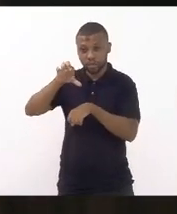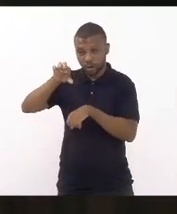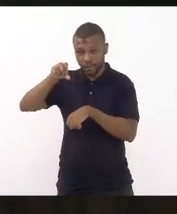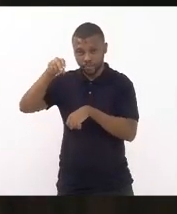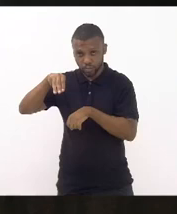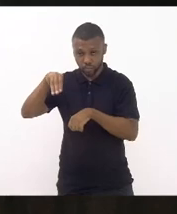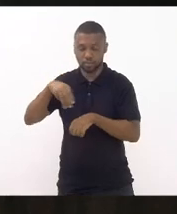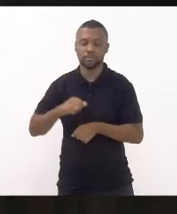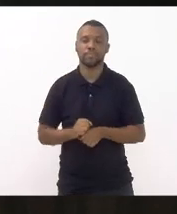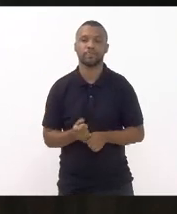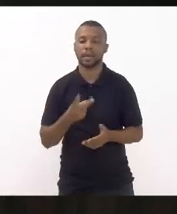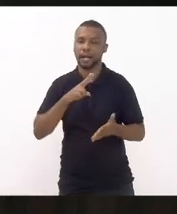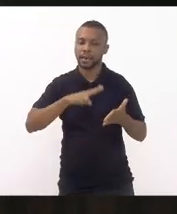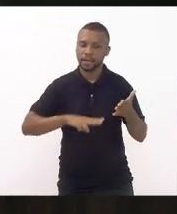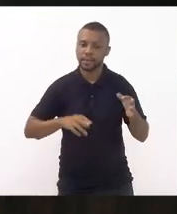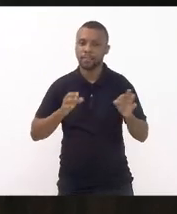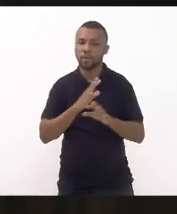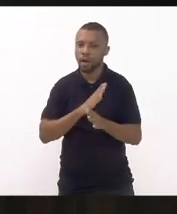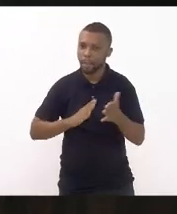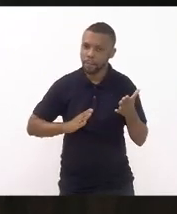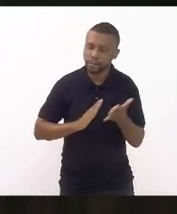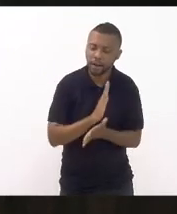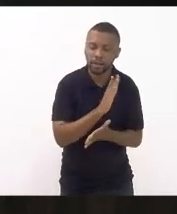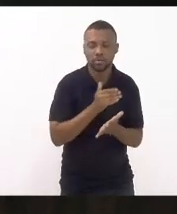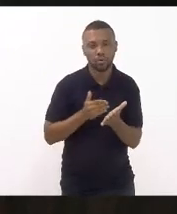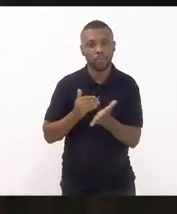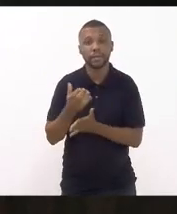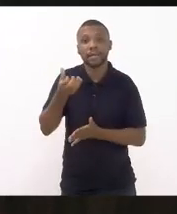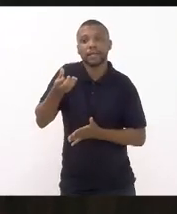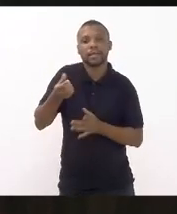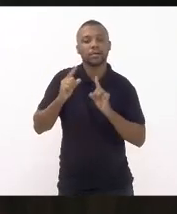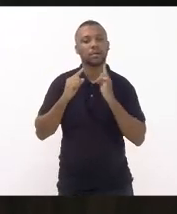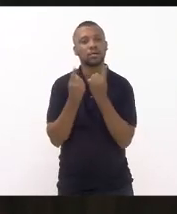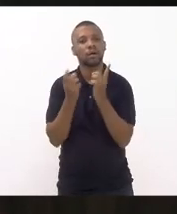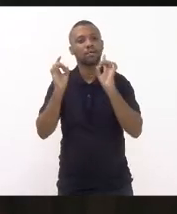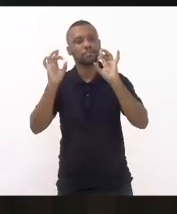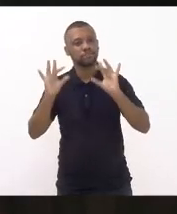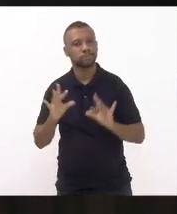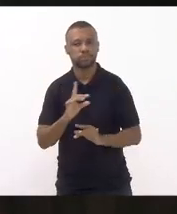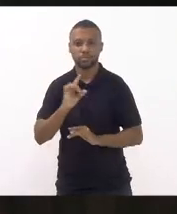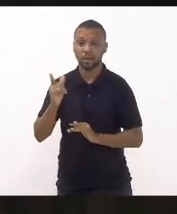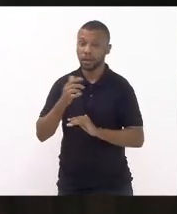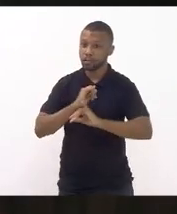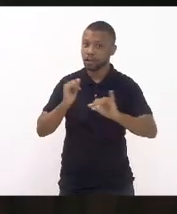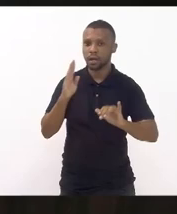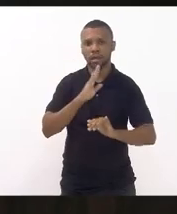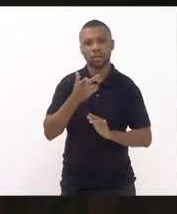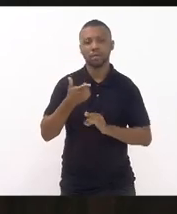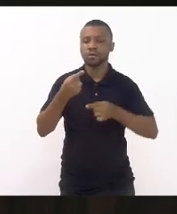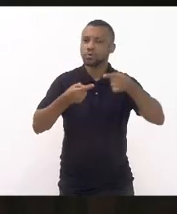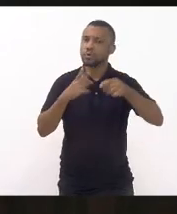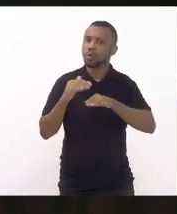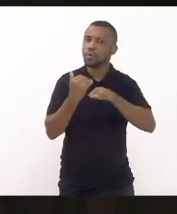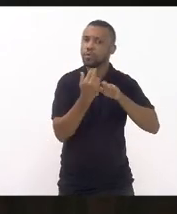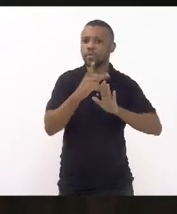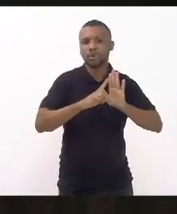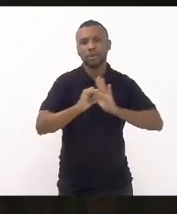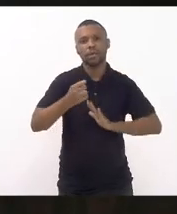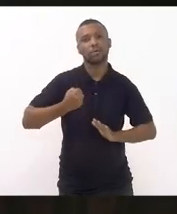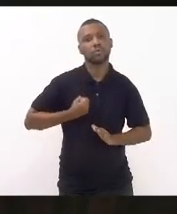a ata, passa a sexta sessão extraordinária do dia. Anuncio o regime de urgência em discussão única, projeto de lei